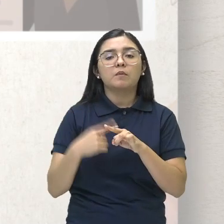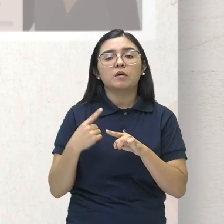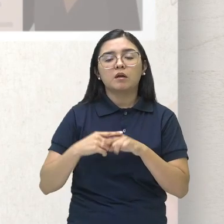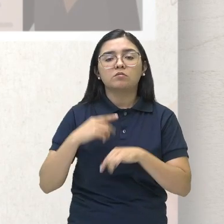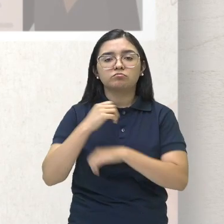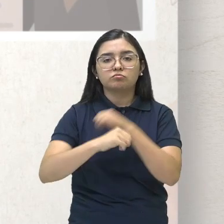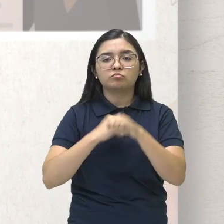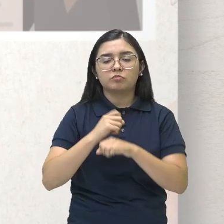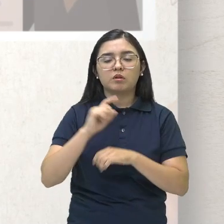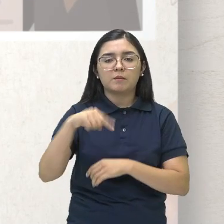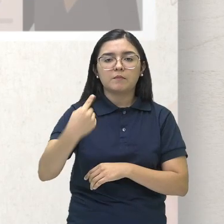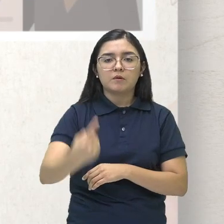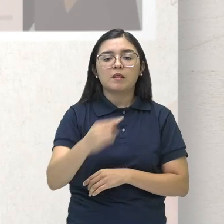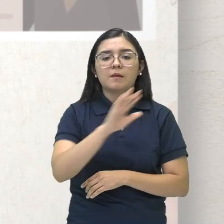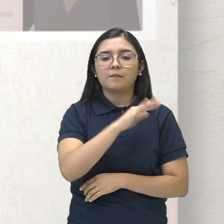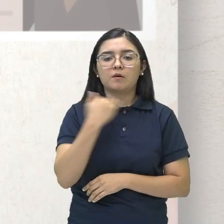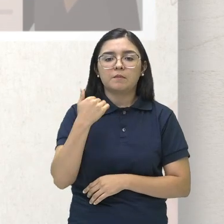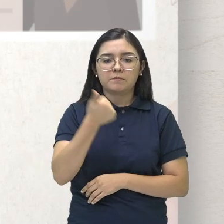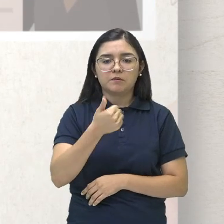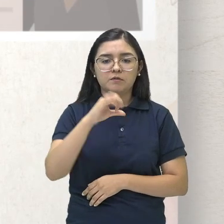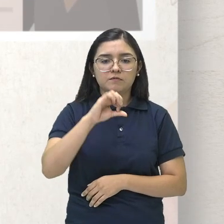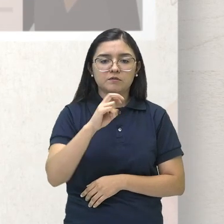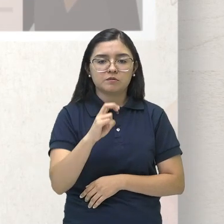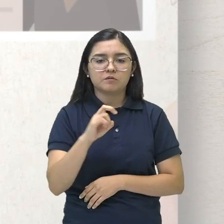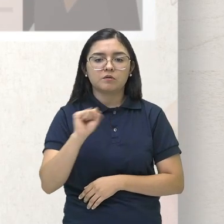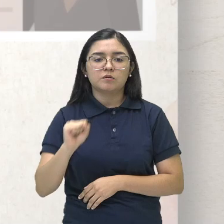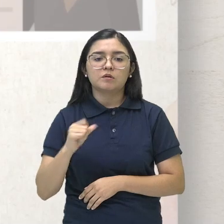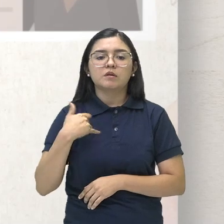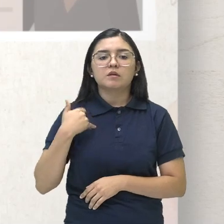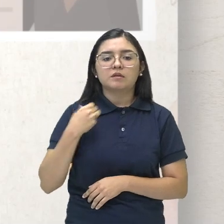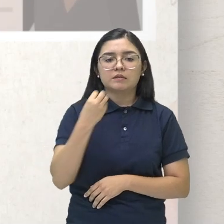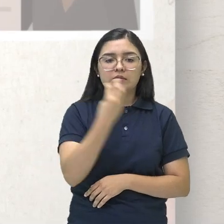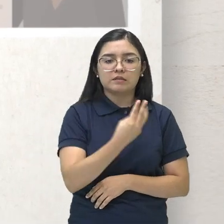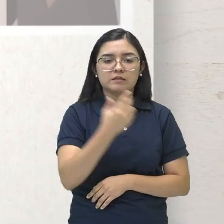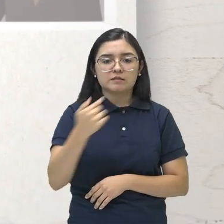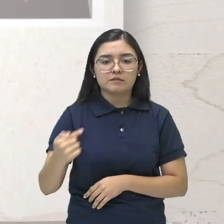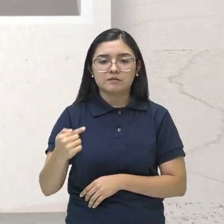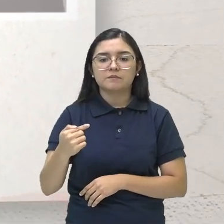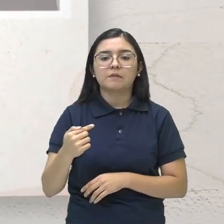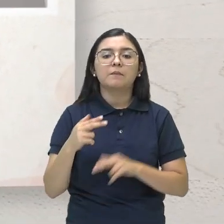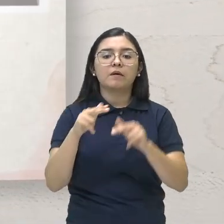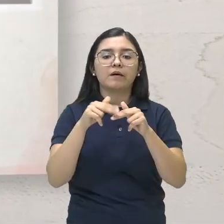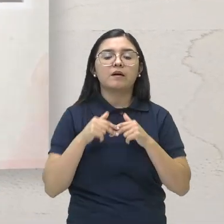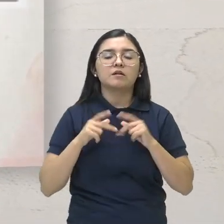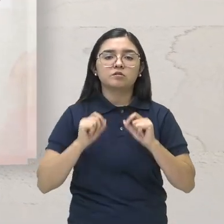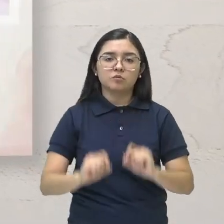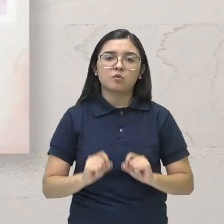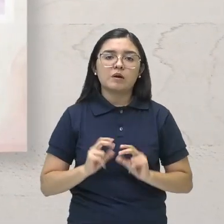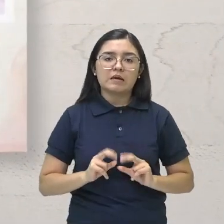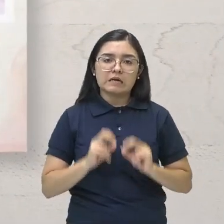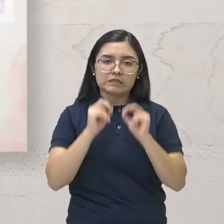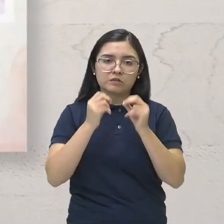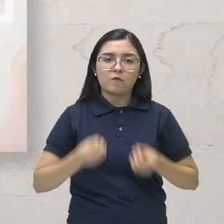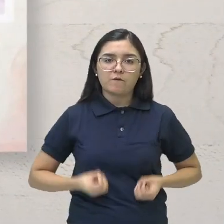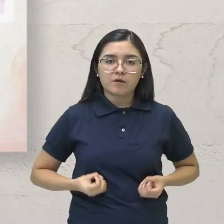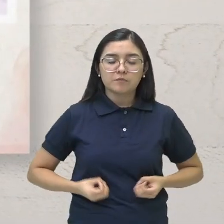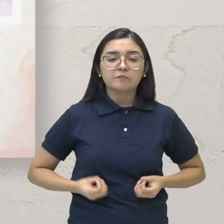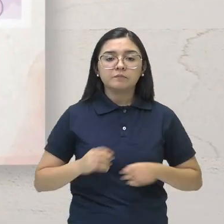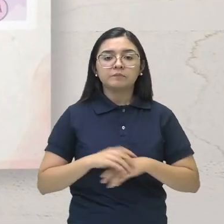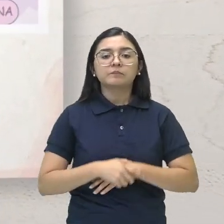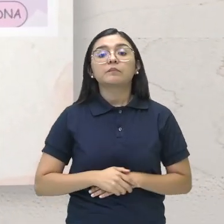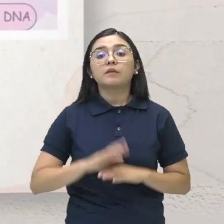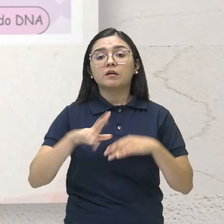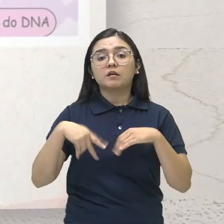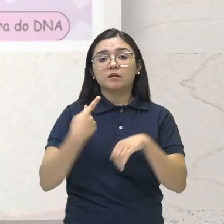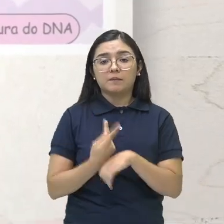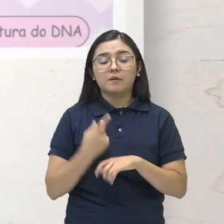antes, em 1958, aos 37 anos, vítima de câncer no ovário. Foi somente